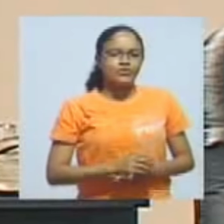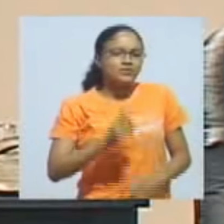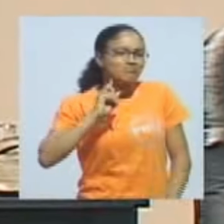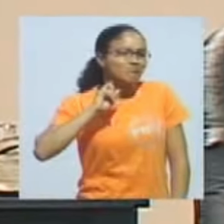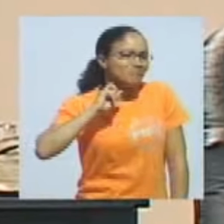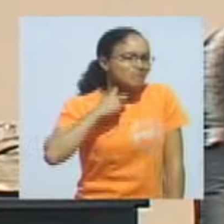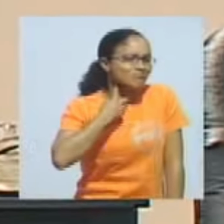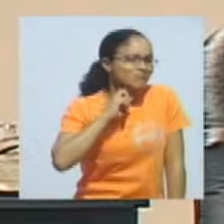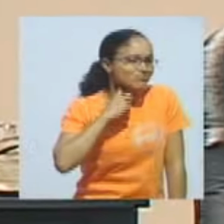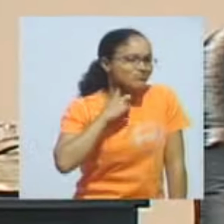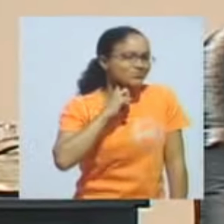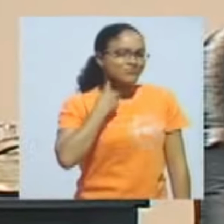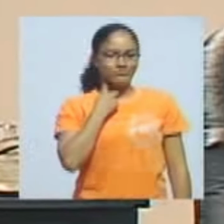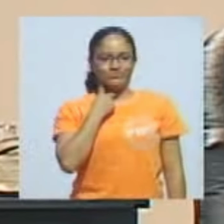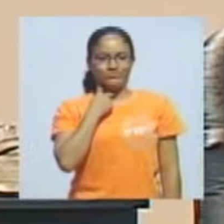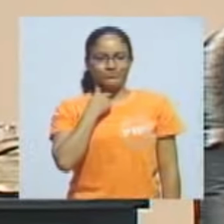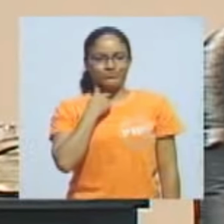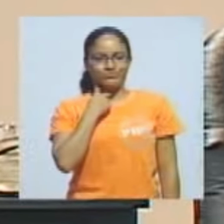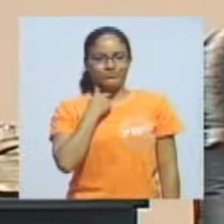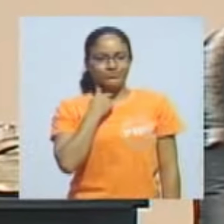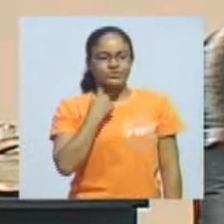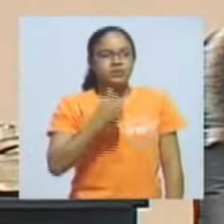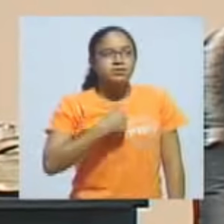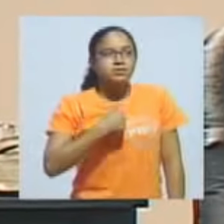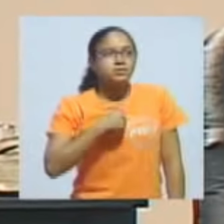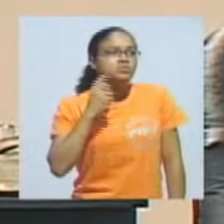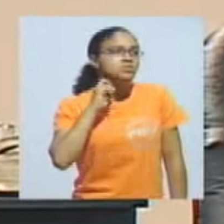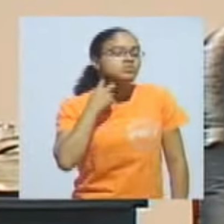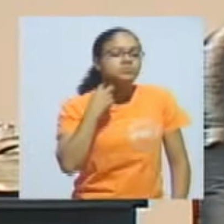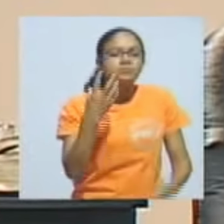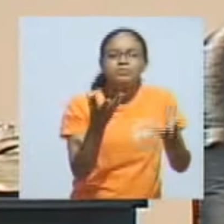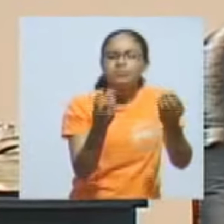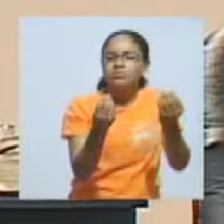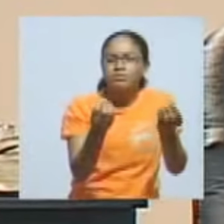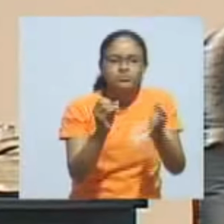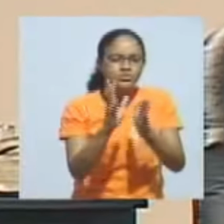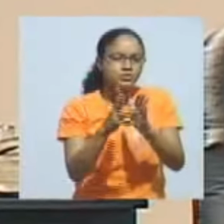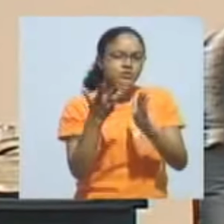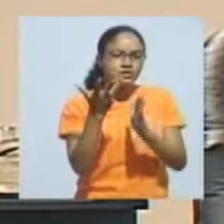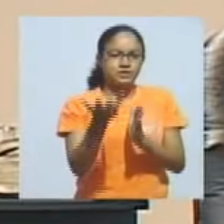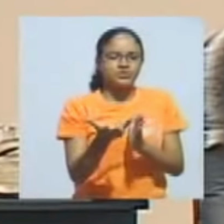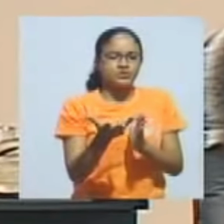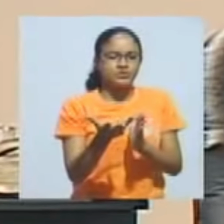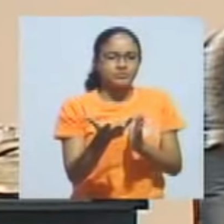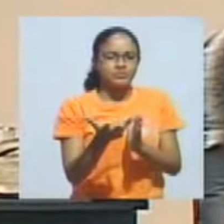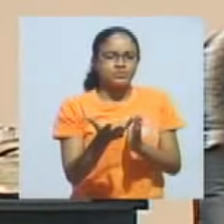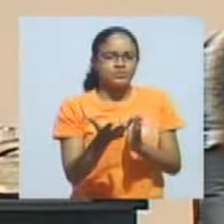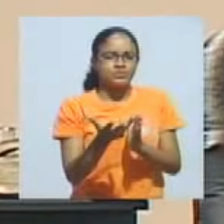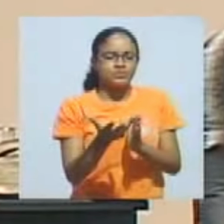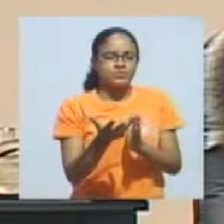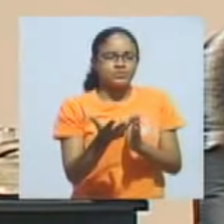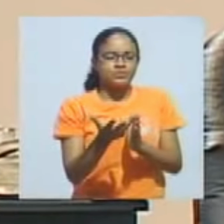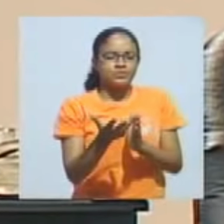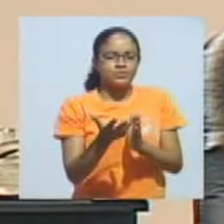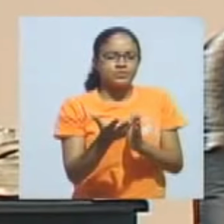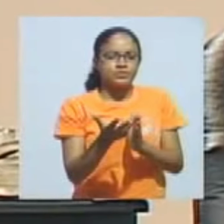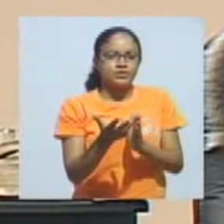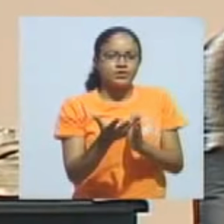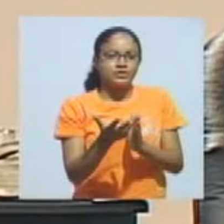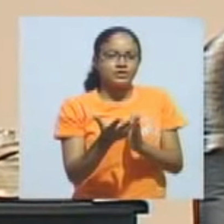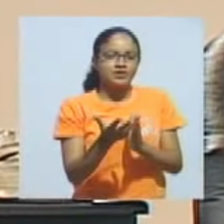sujo. E eu me sujei muitas vezes nesse ano, de xixi e de cocô.